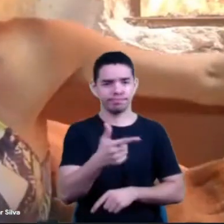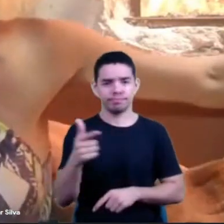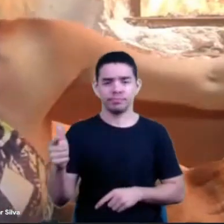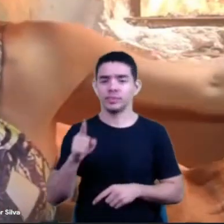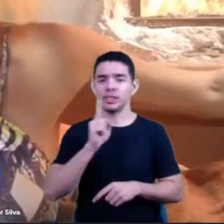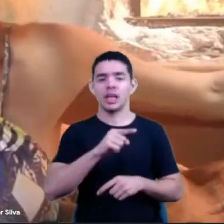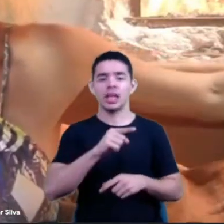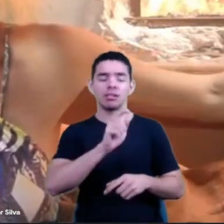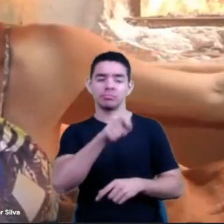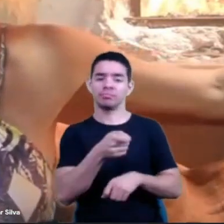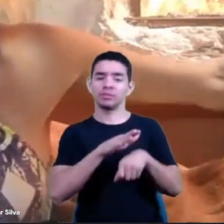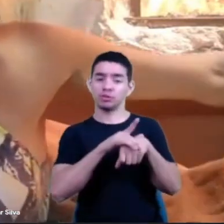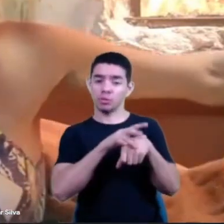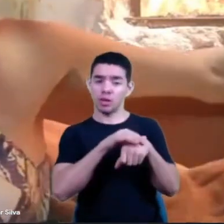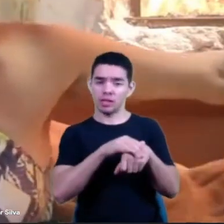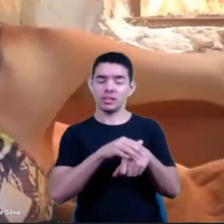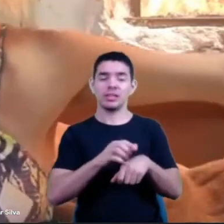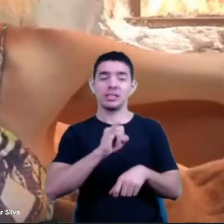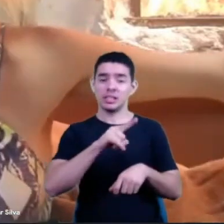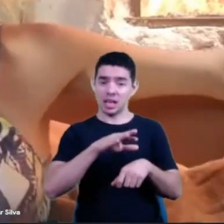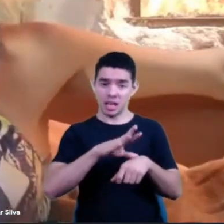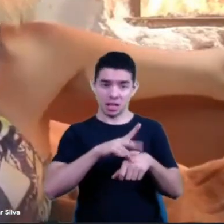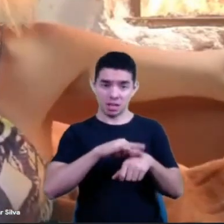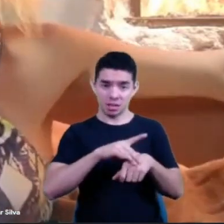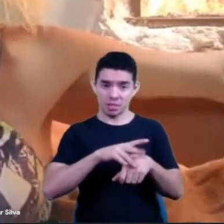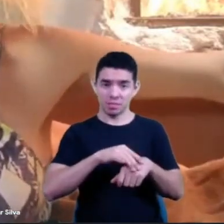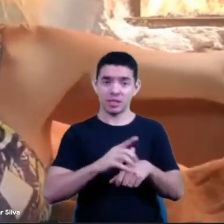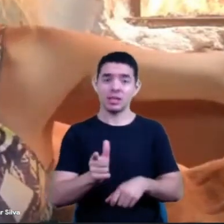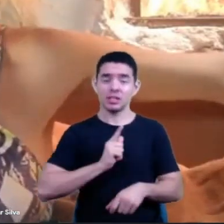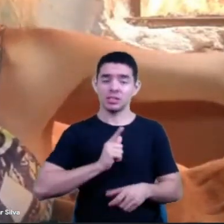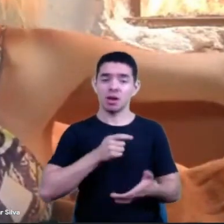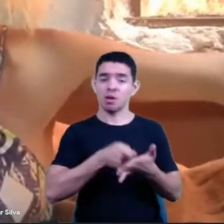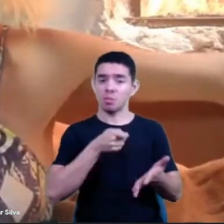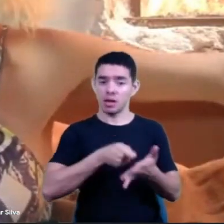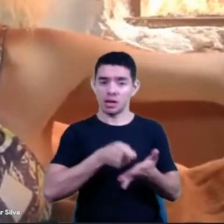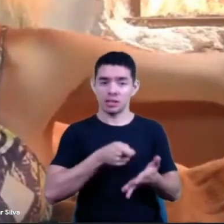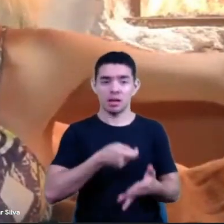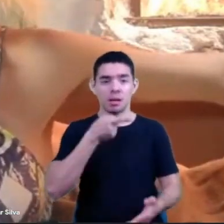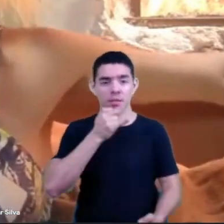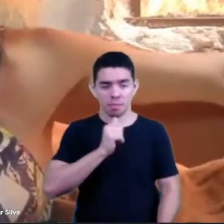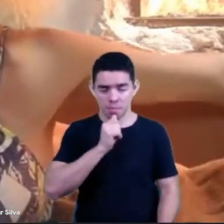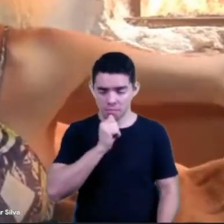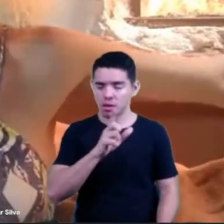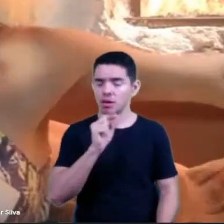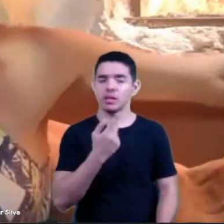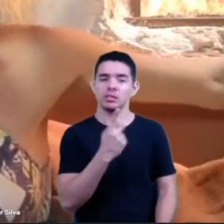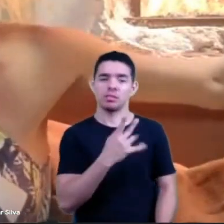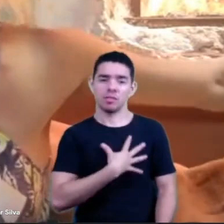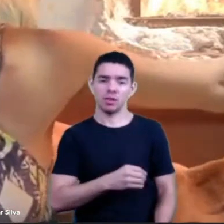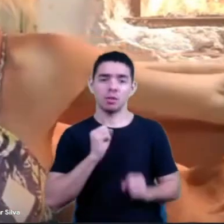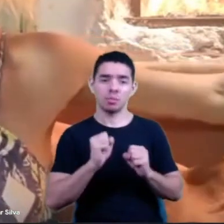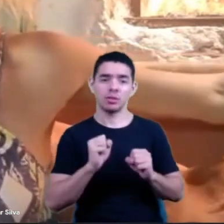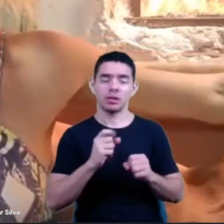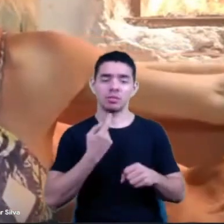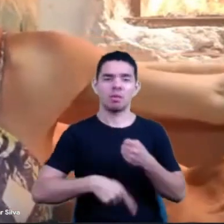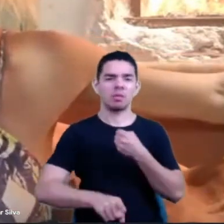era patologizado, então, sendo patologia, havia cobrança de pais que diziam que seus filhos podiam